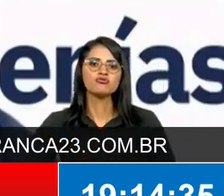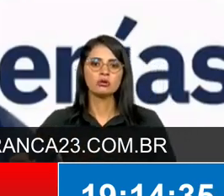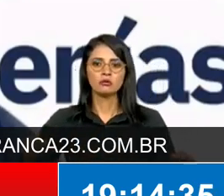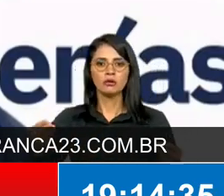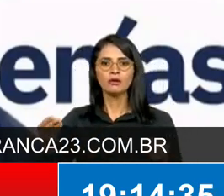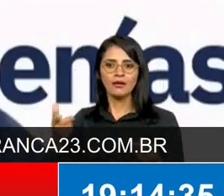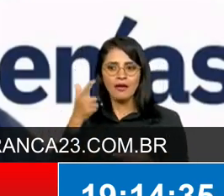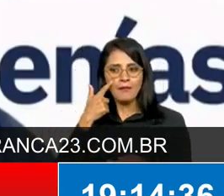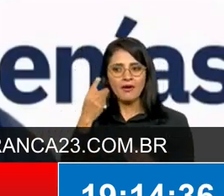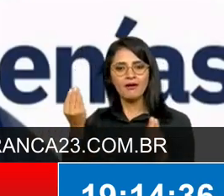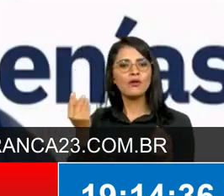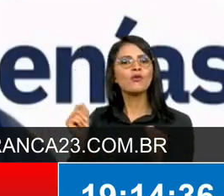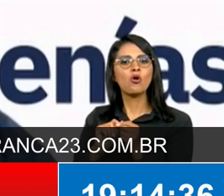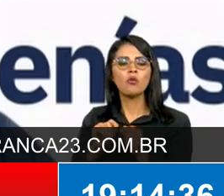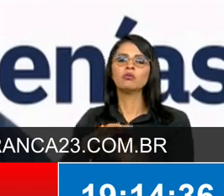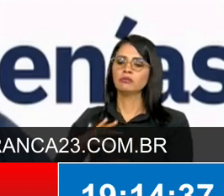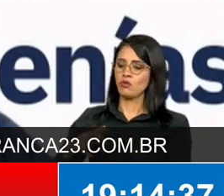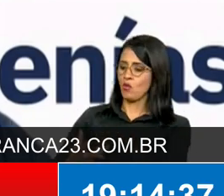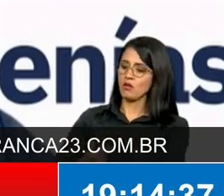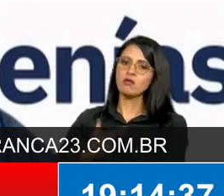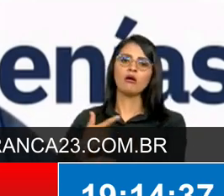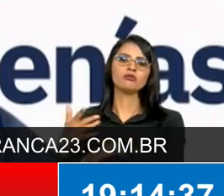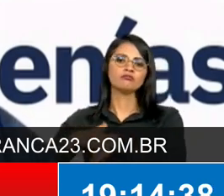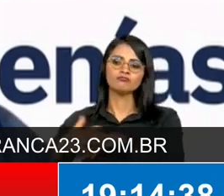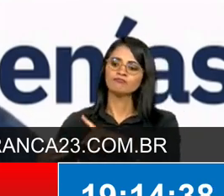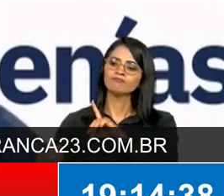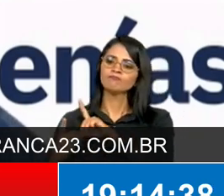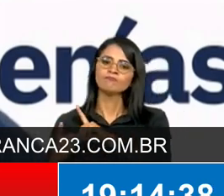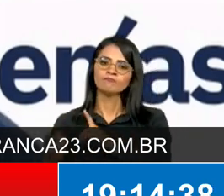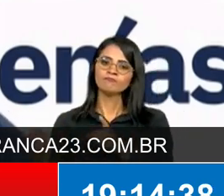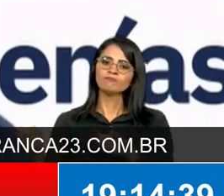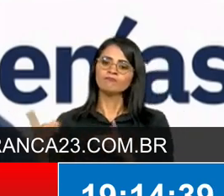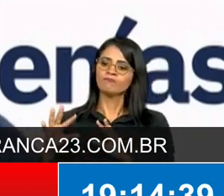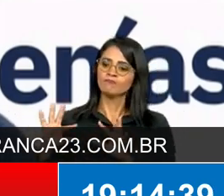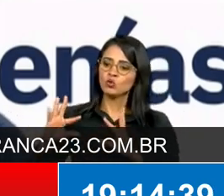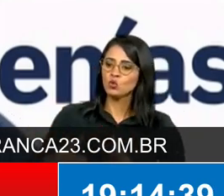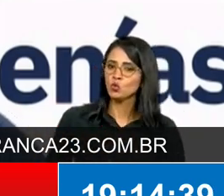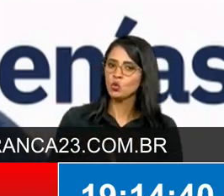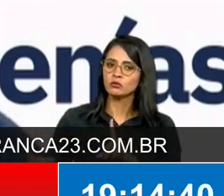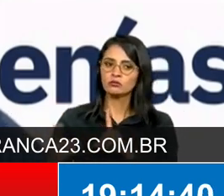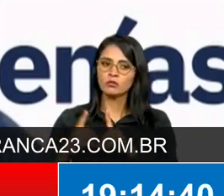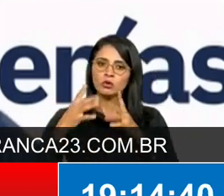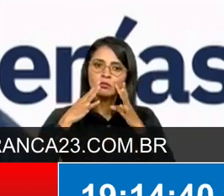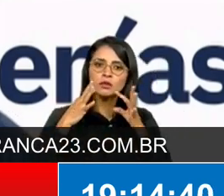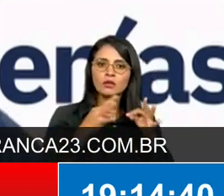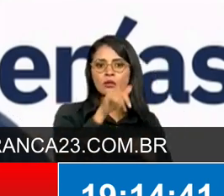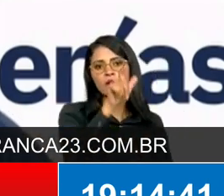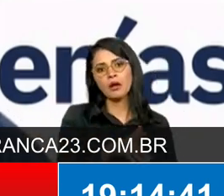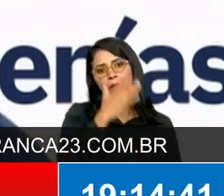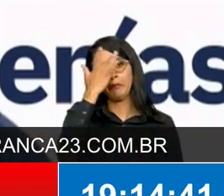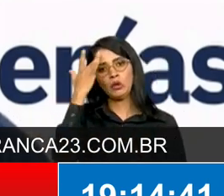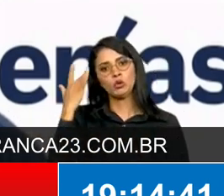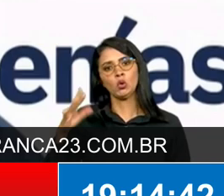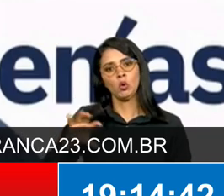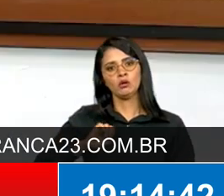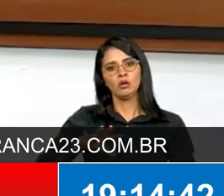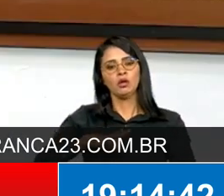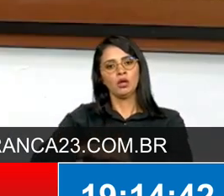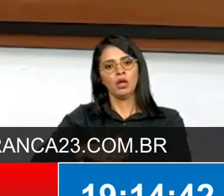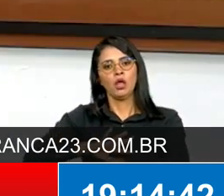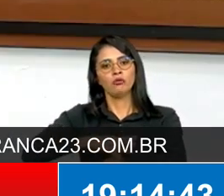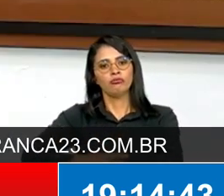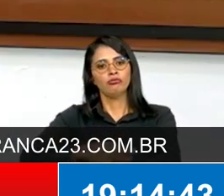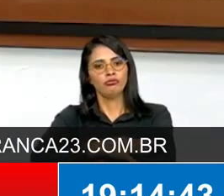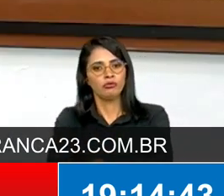seja feita com qualidade do atendimento, com a integralidade do atendimento e da atenção à pessoa atingida pela doença.